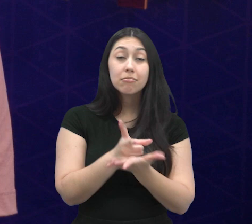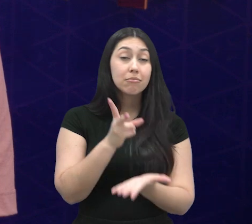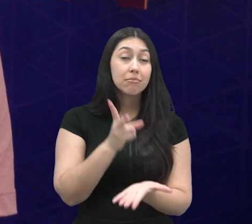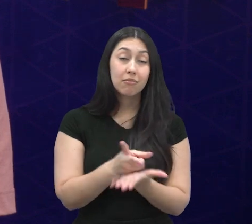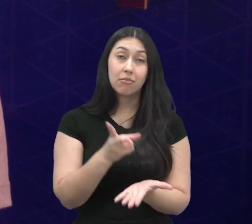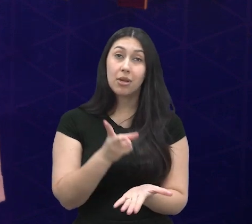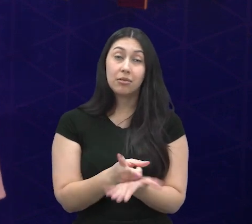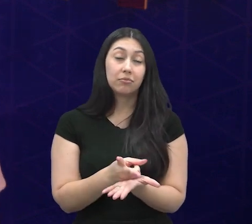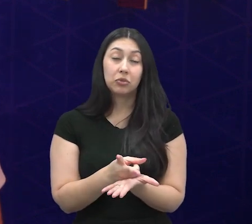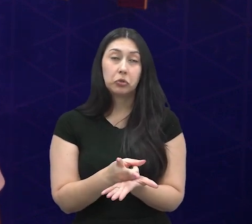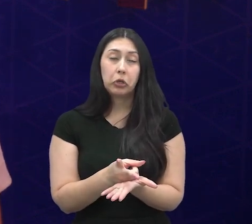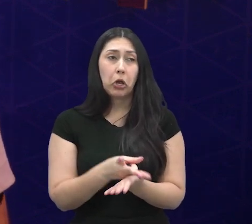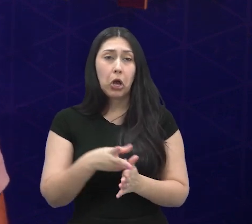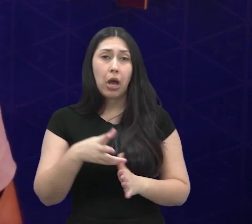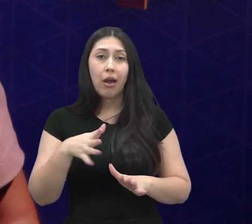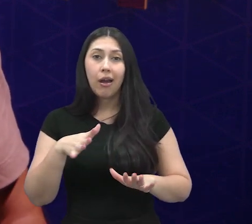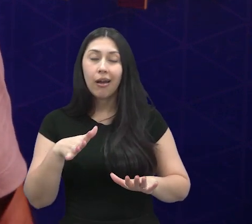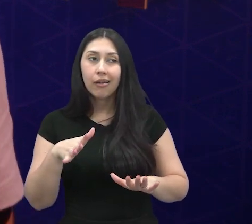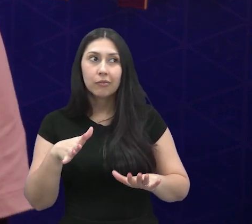você